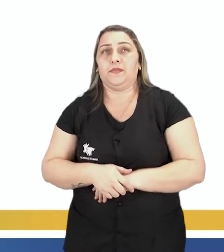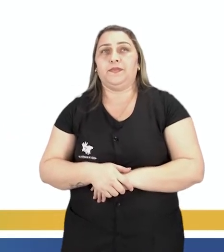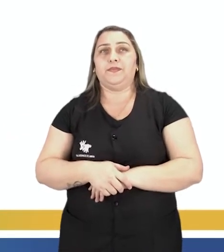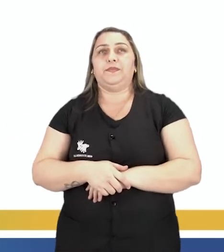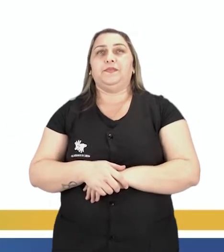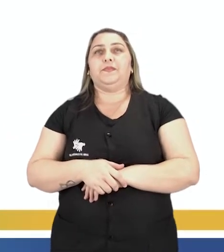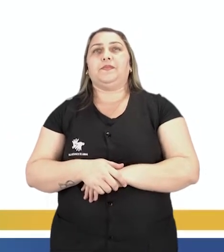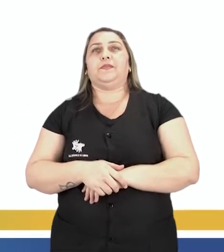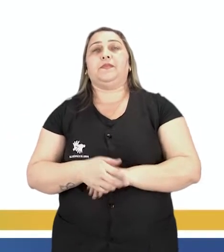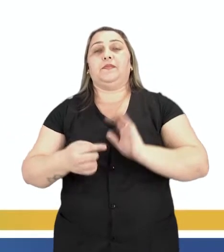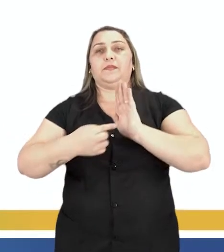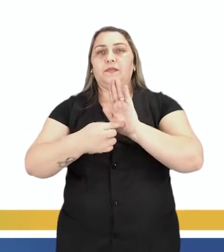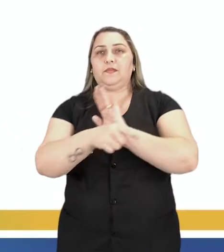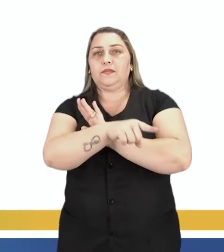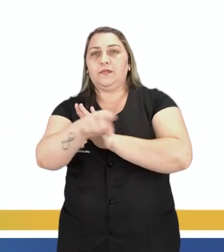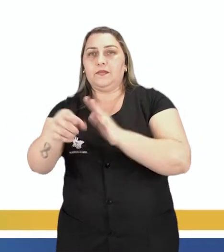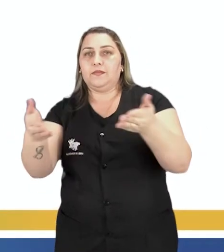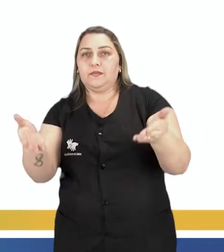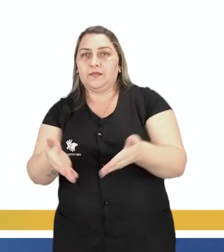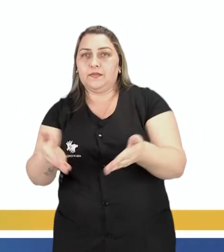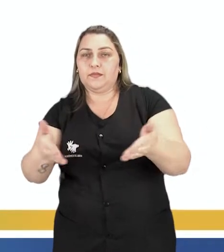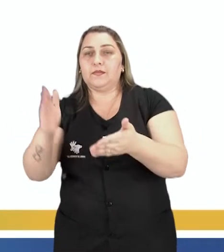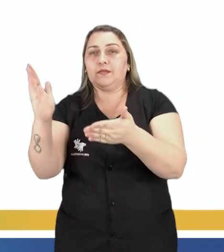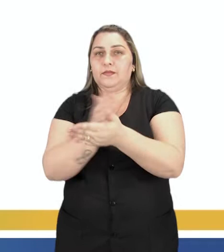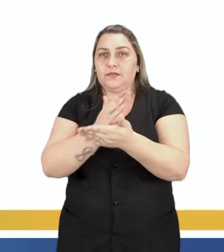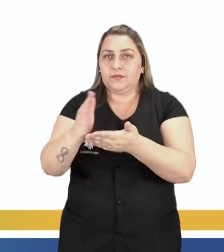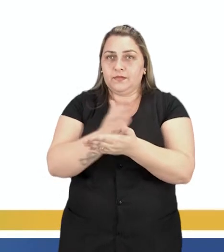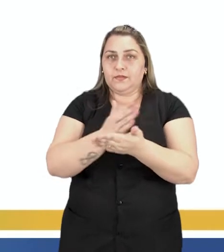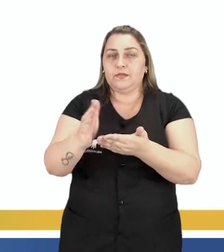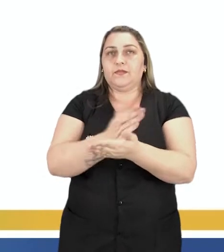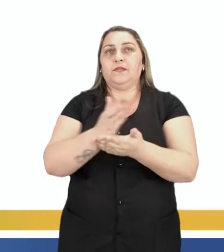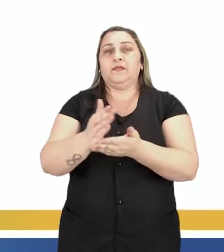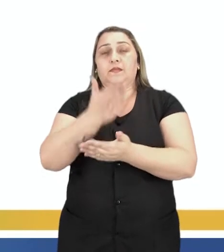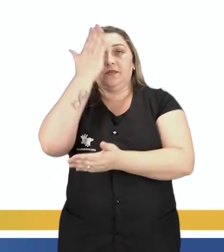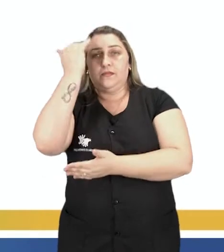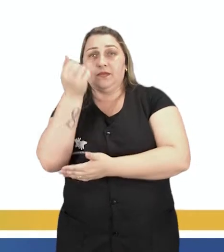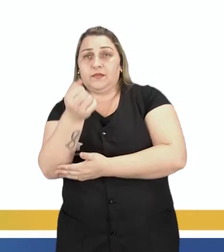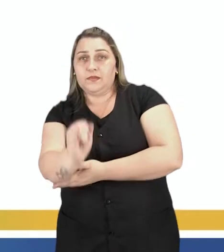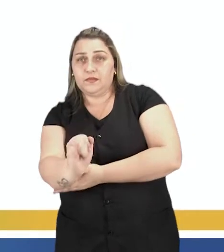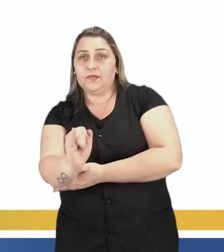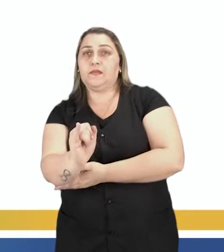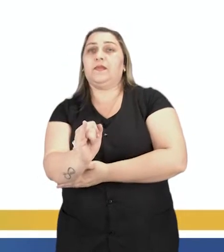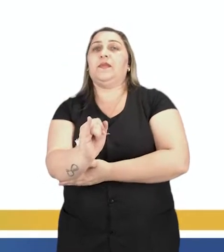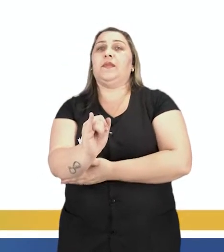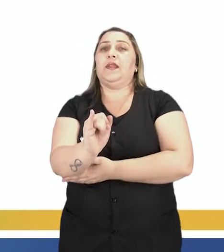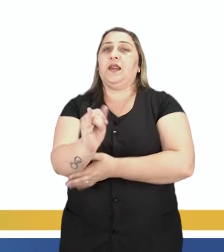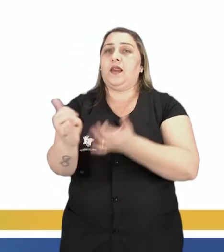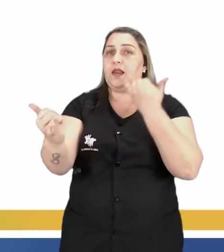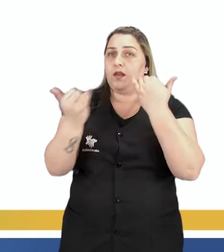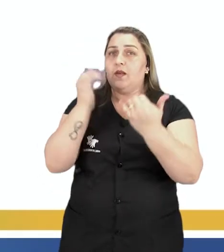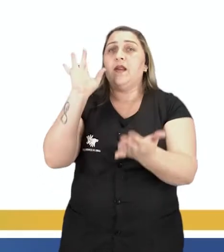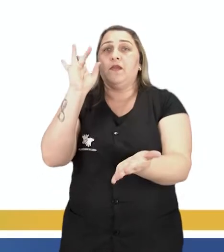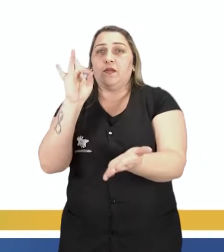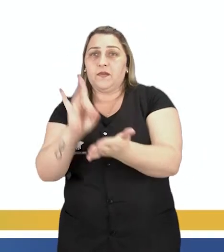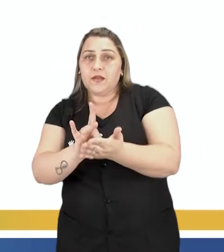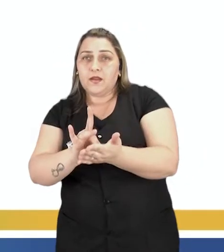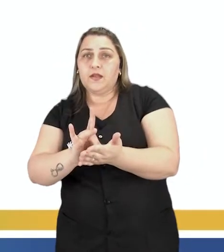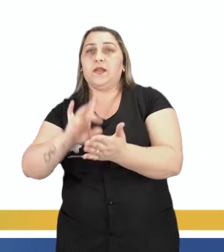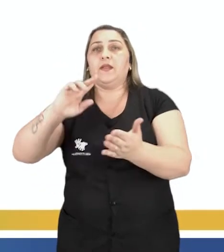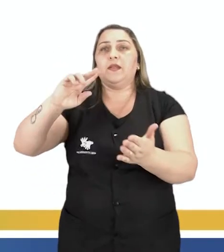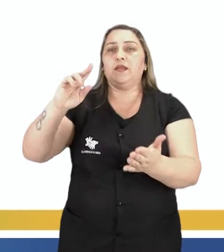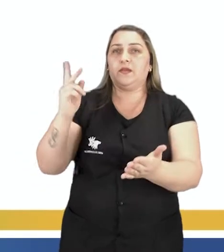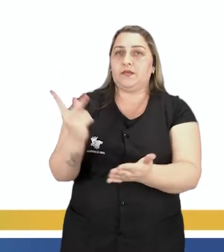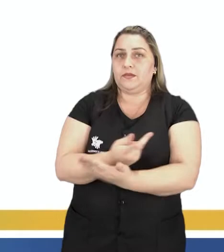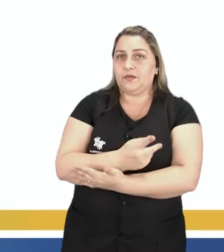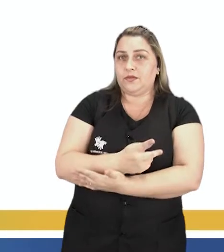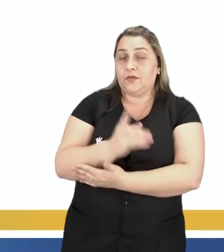E aí eu vou apresentar para vocês agora algumas formas de saber se uma fonte de informação ela é confiável